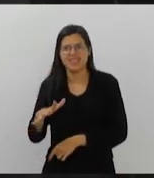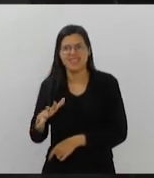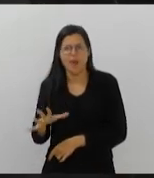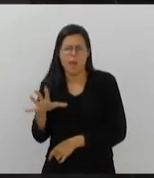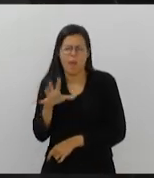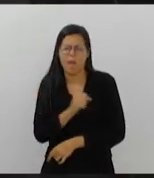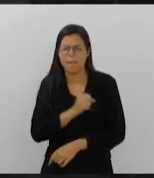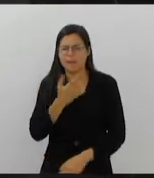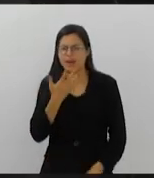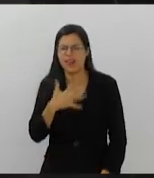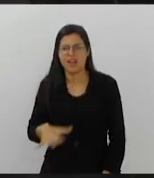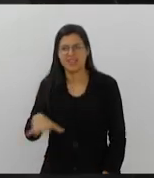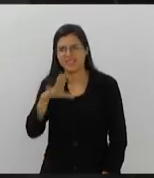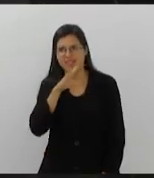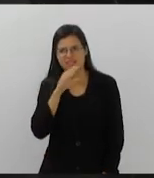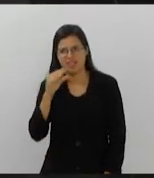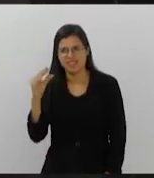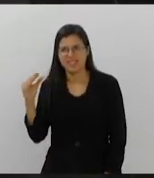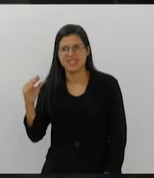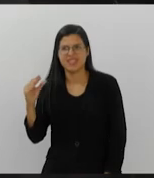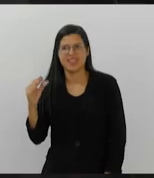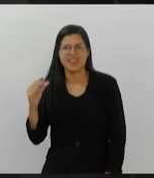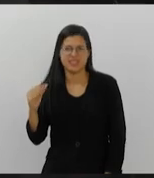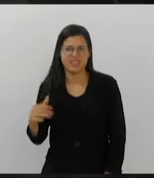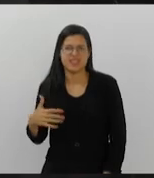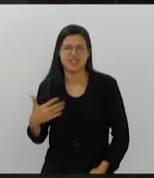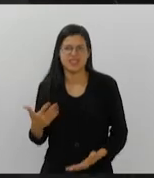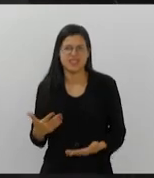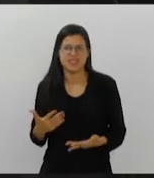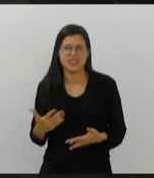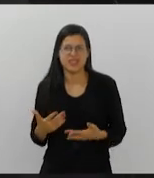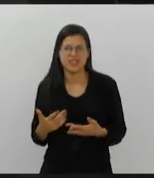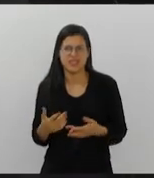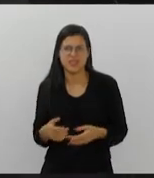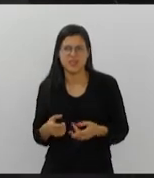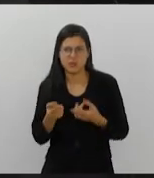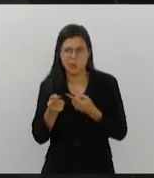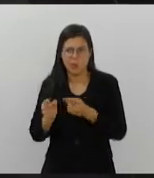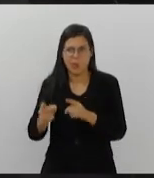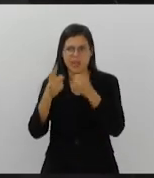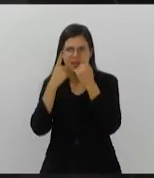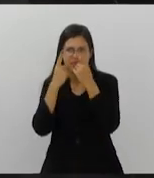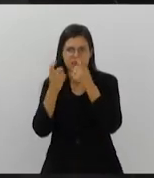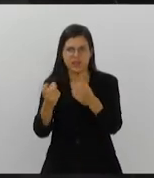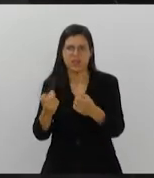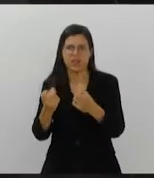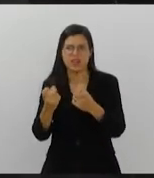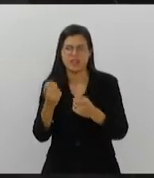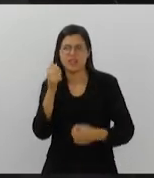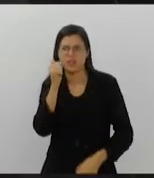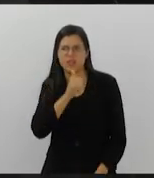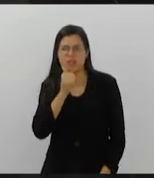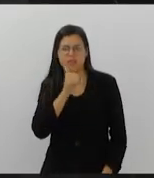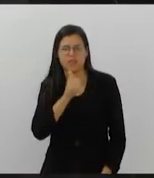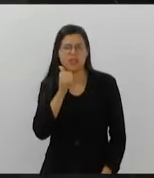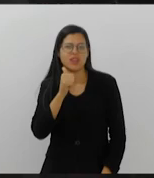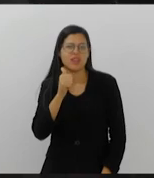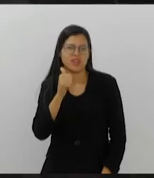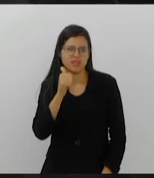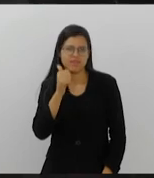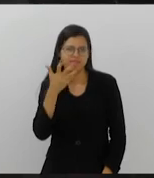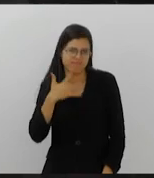criança, adolescente, a doutora sabe, e combato arduamente a violência contra meninas e mulheres.